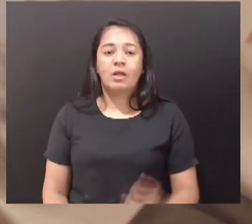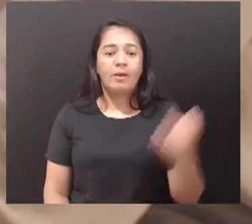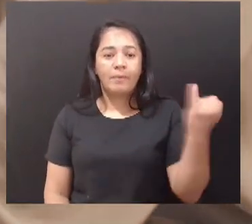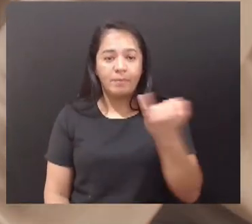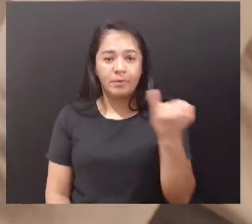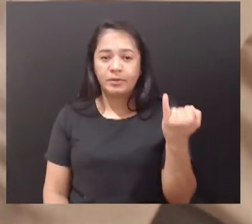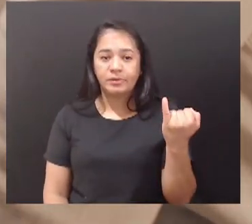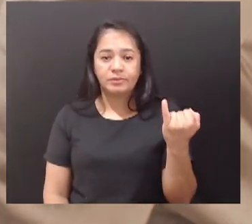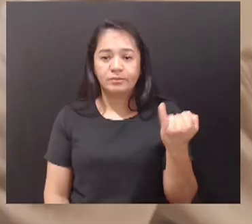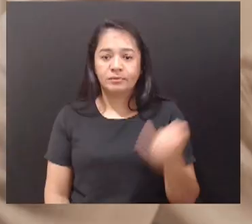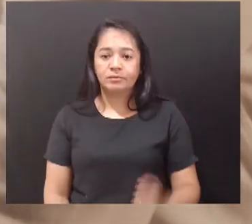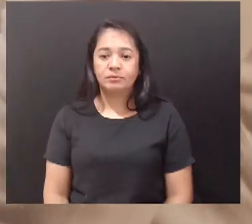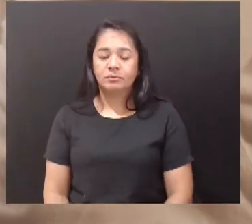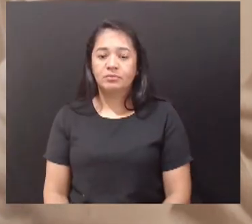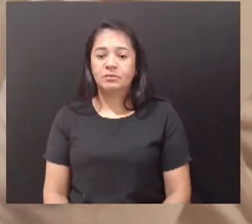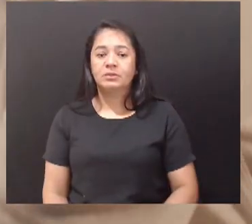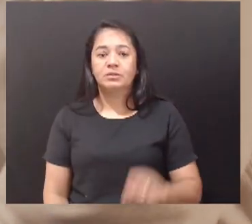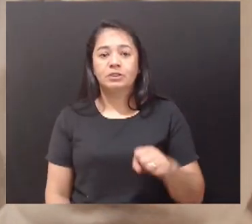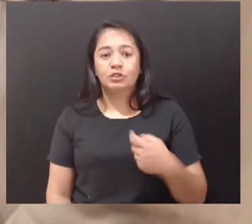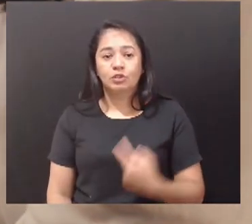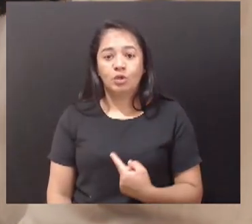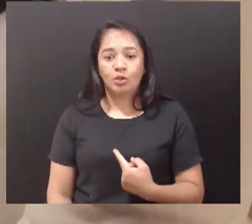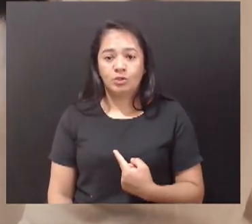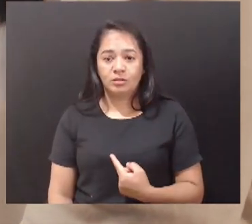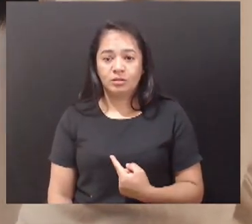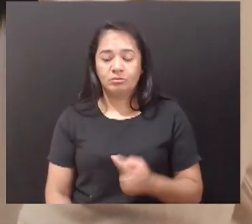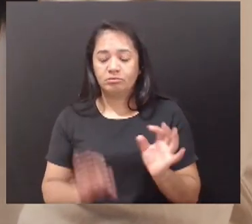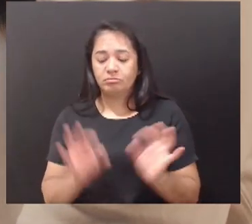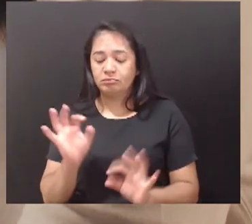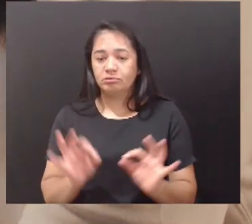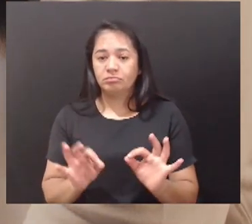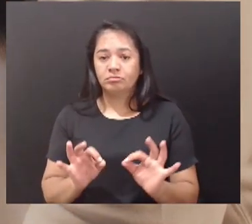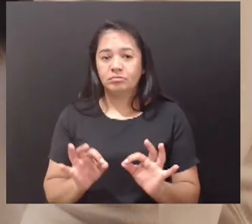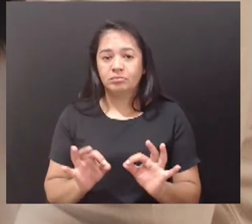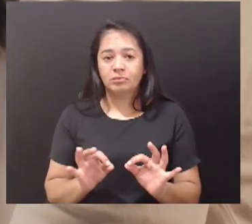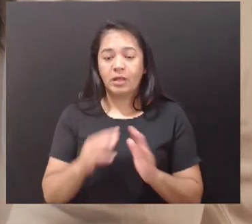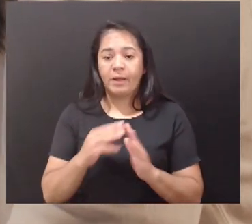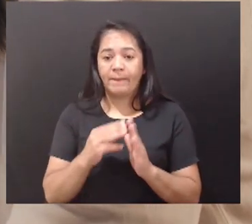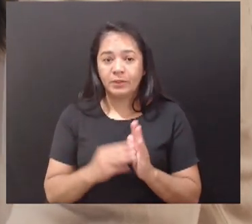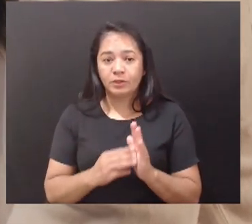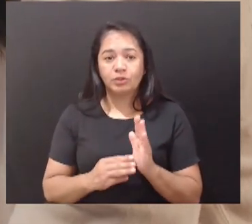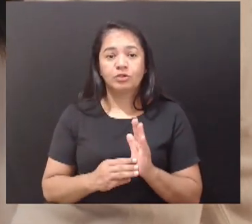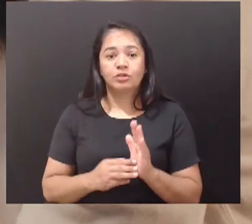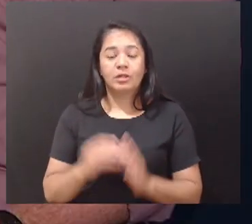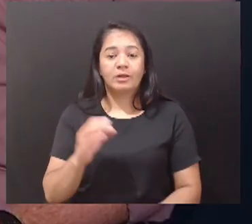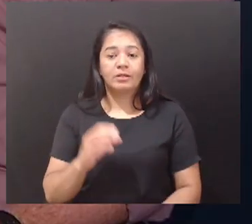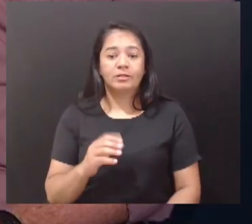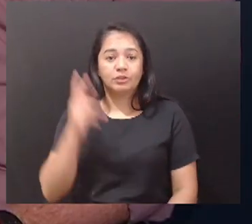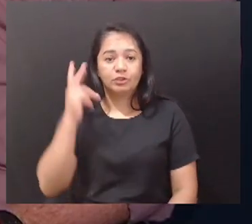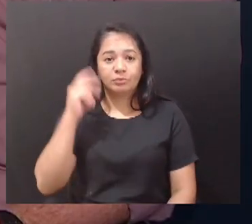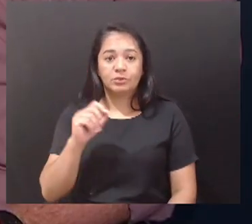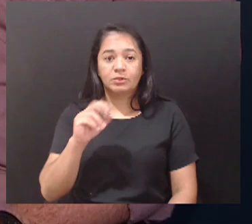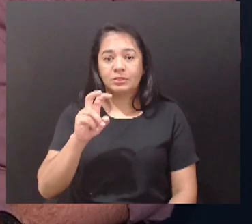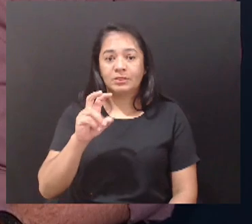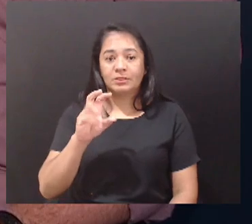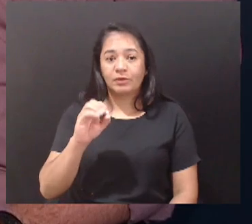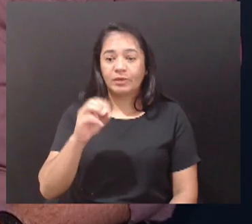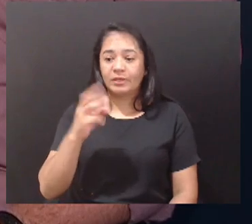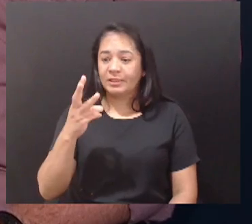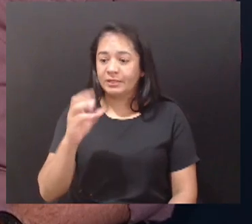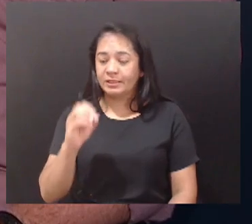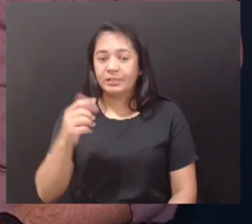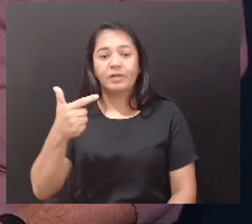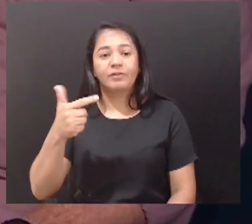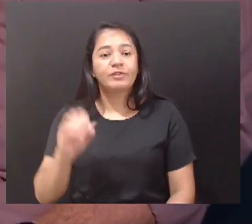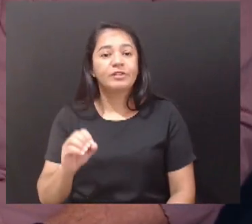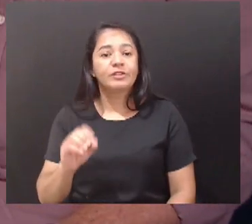A gente até, na questão de planejamento financeiro, a gente tem uma metodologia clássica que a gente considera o 50, 30, 20. O que seria isso? É a